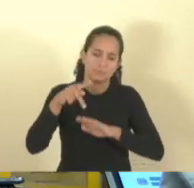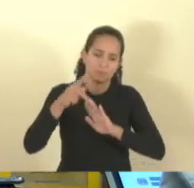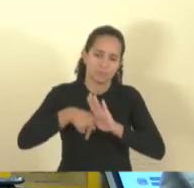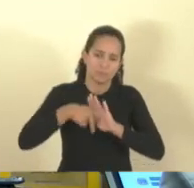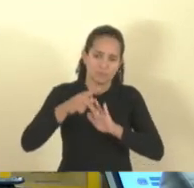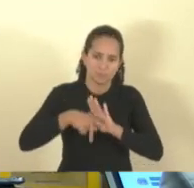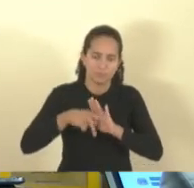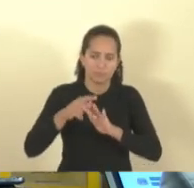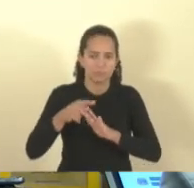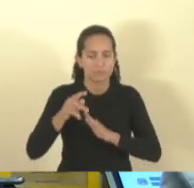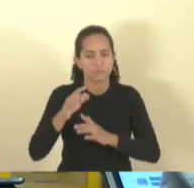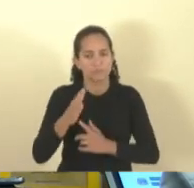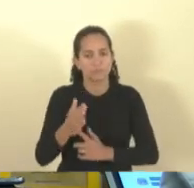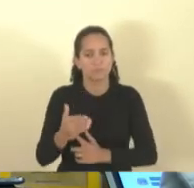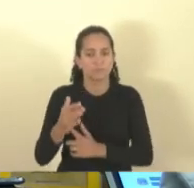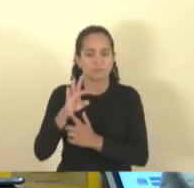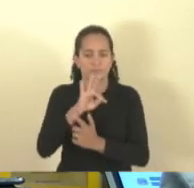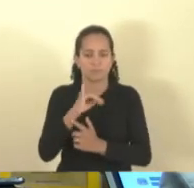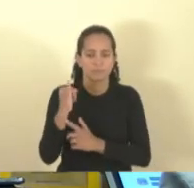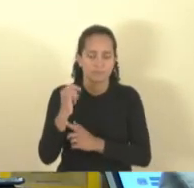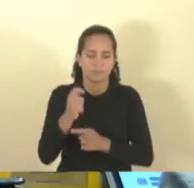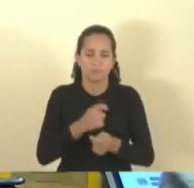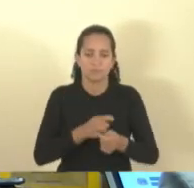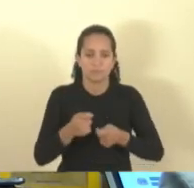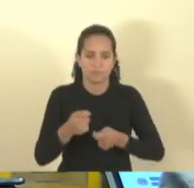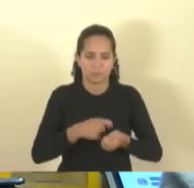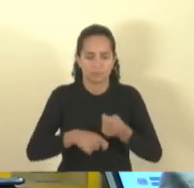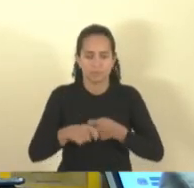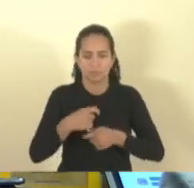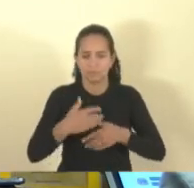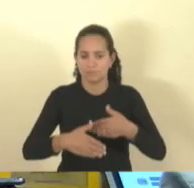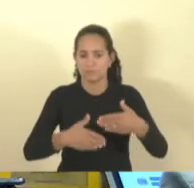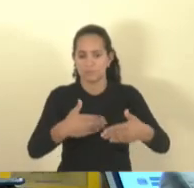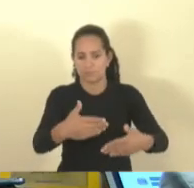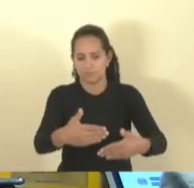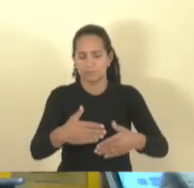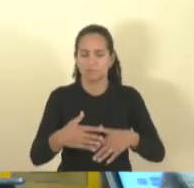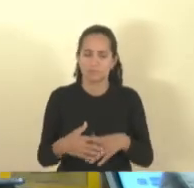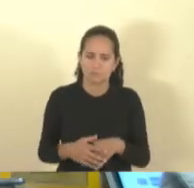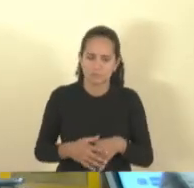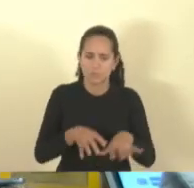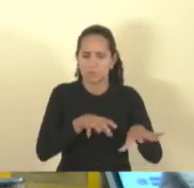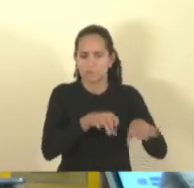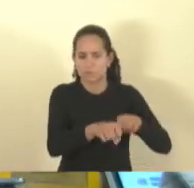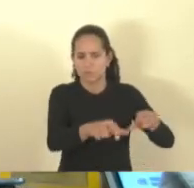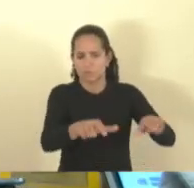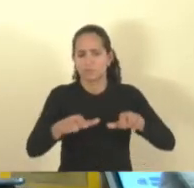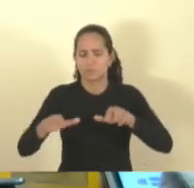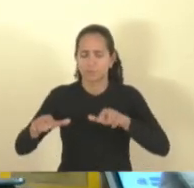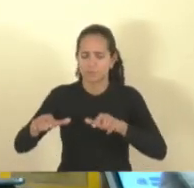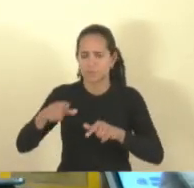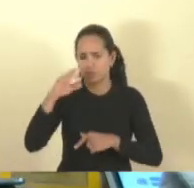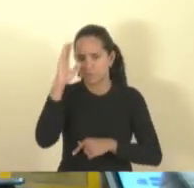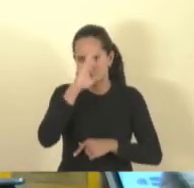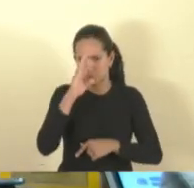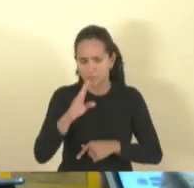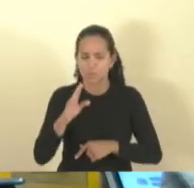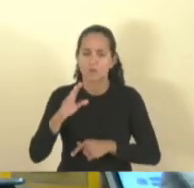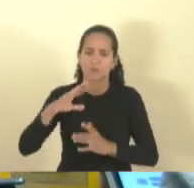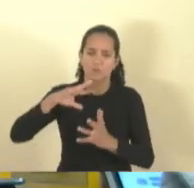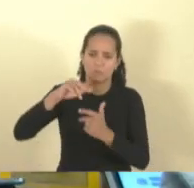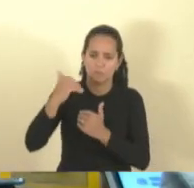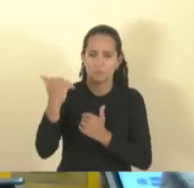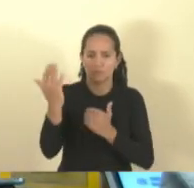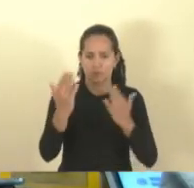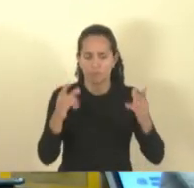tecnologia de informação e gestão de processos. Possui diversas certificações nacionais e internacionais em áreas de gestão